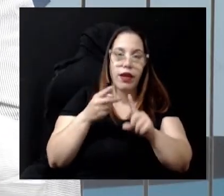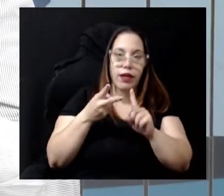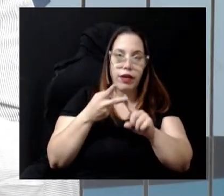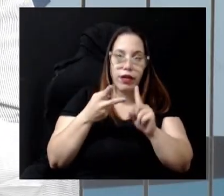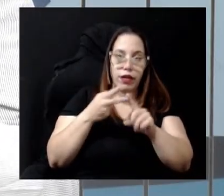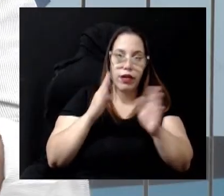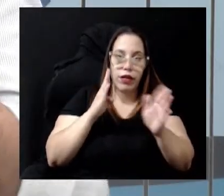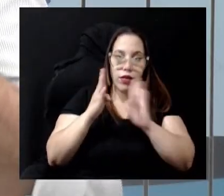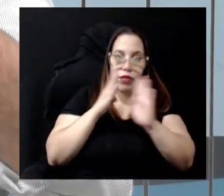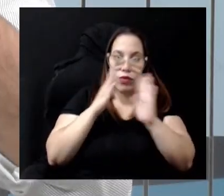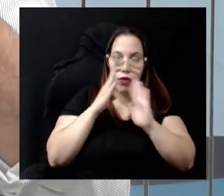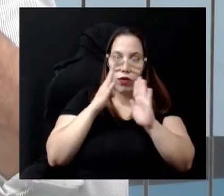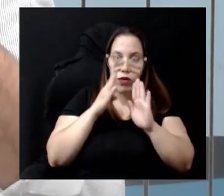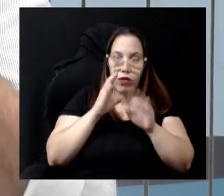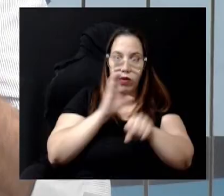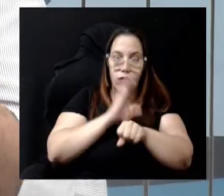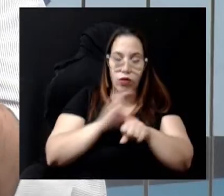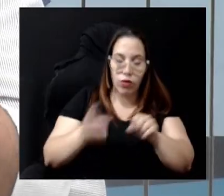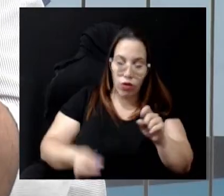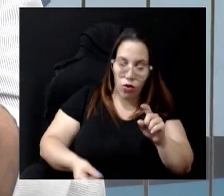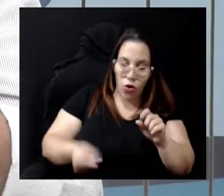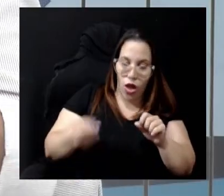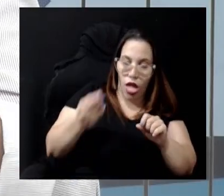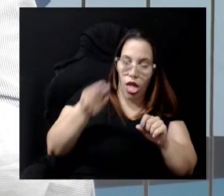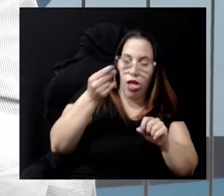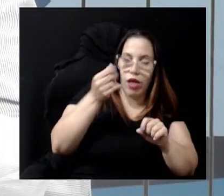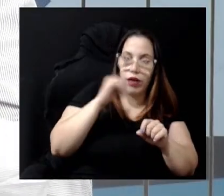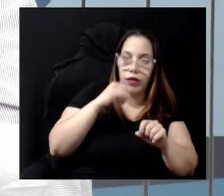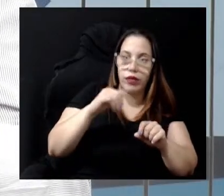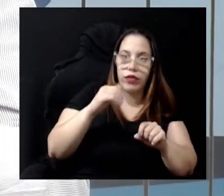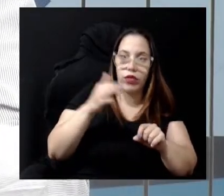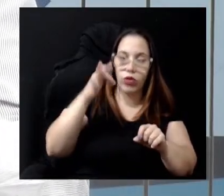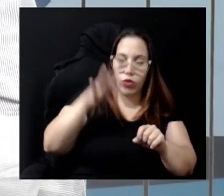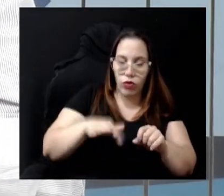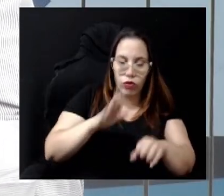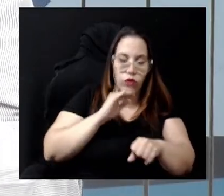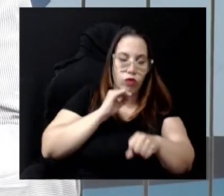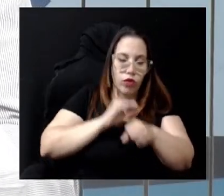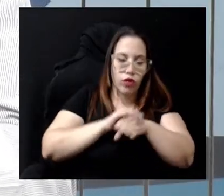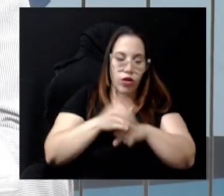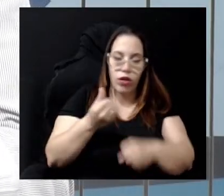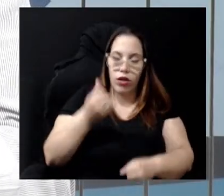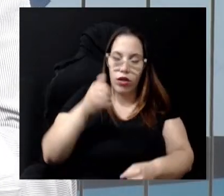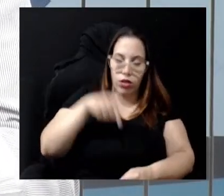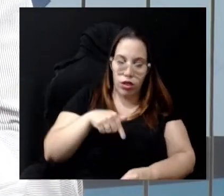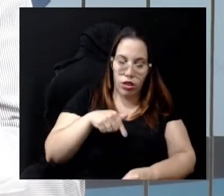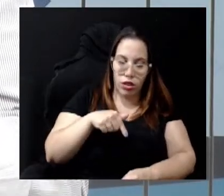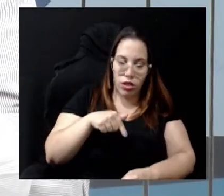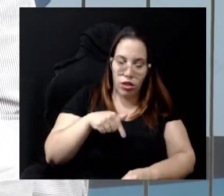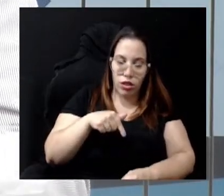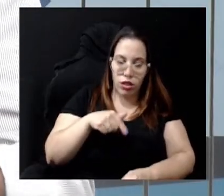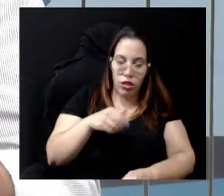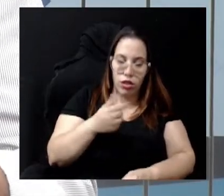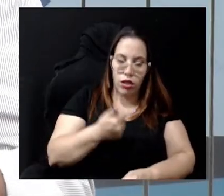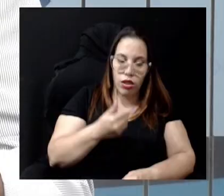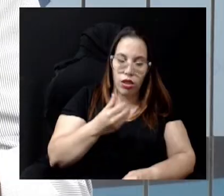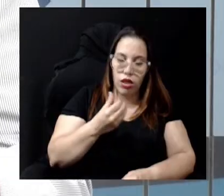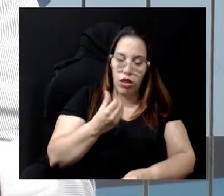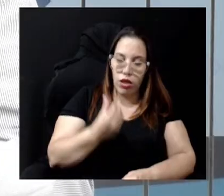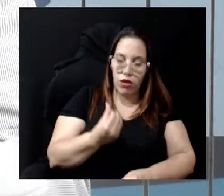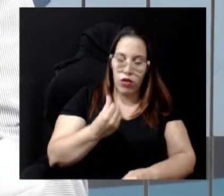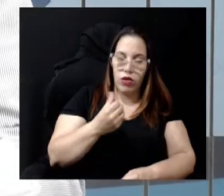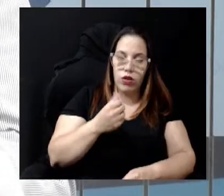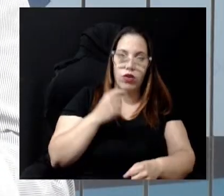crucial do custo da energia elétrica é entre o final da tarde, às 17 horas, e até às 21 horas. Se você puder